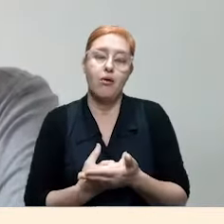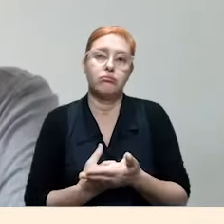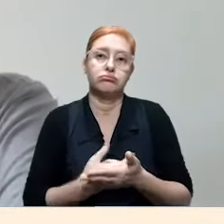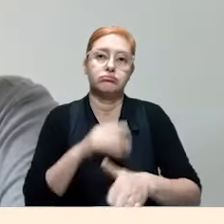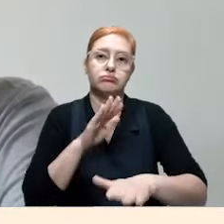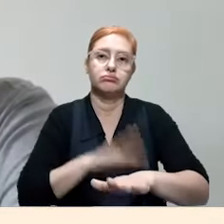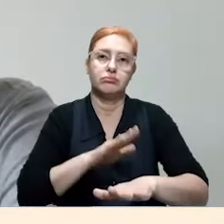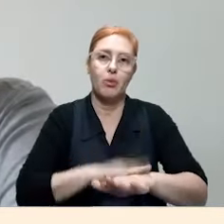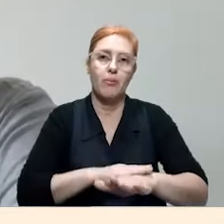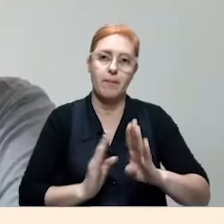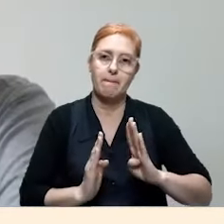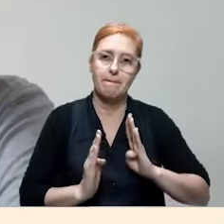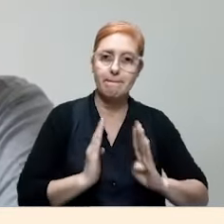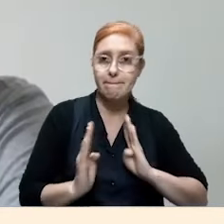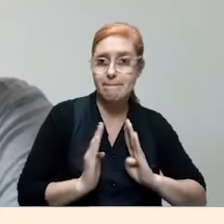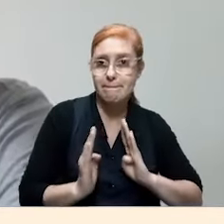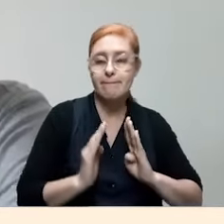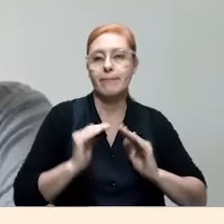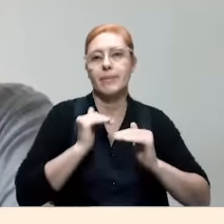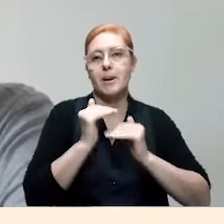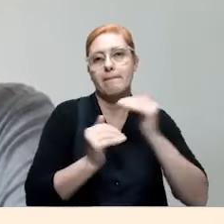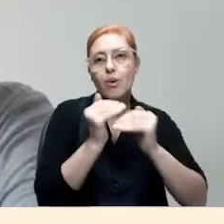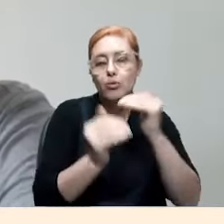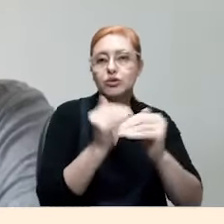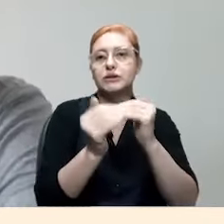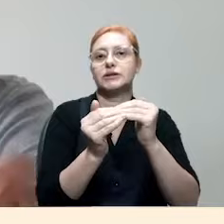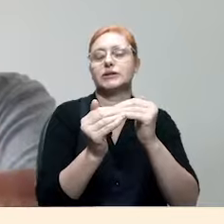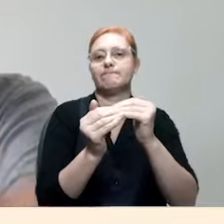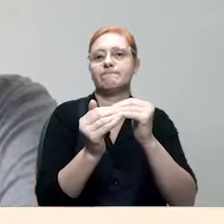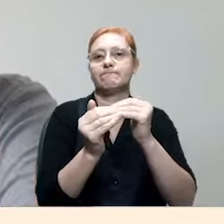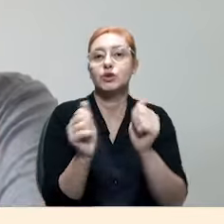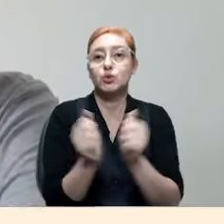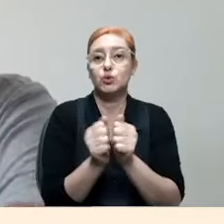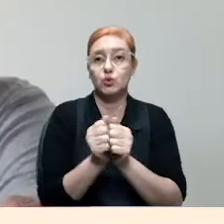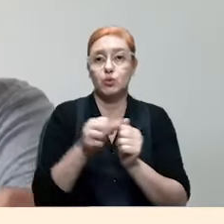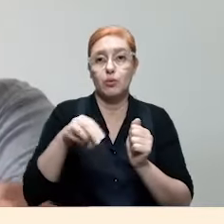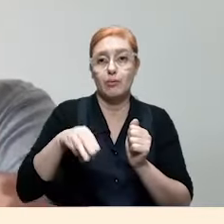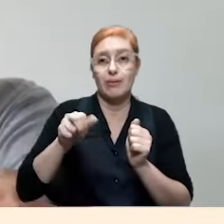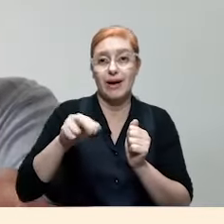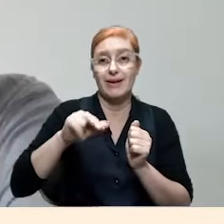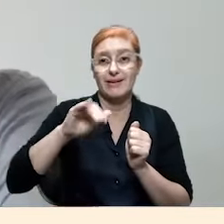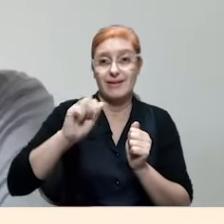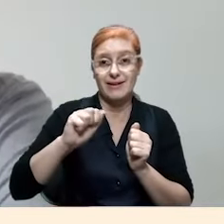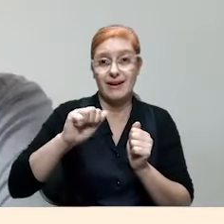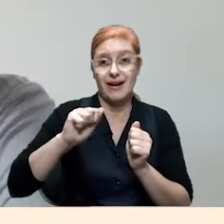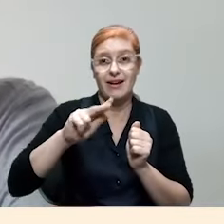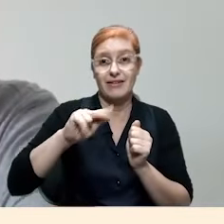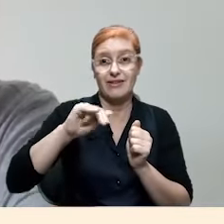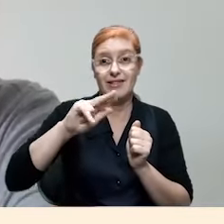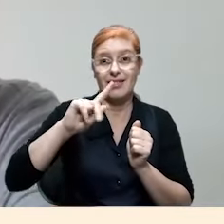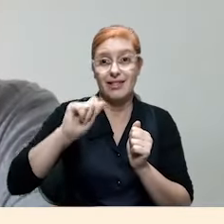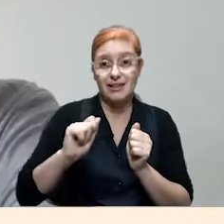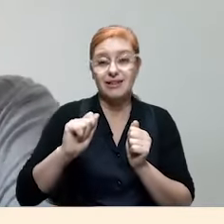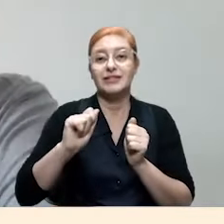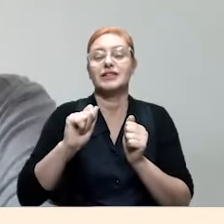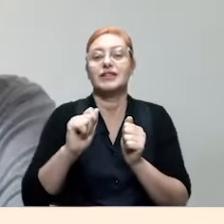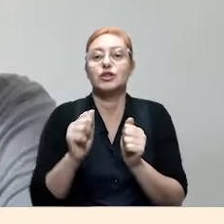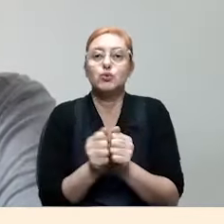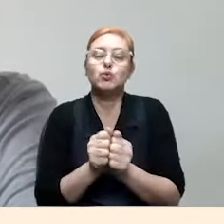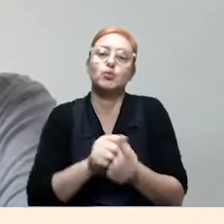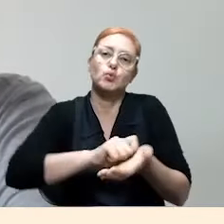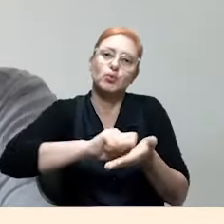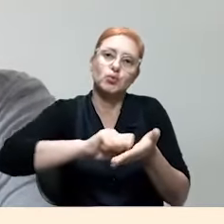momento, nesse processo, junto com Maria Bethânia Ávila, de escrever